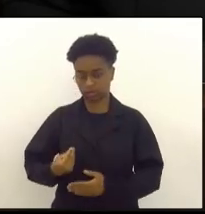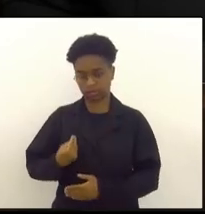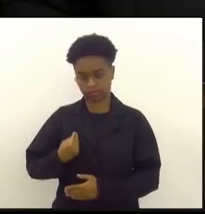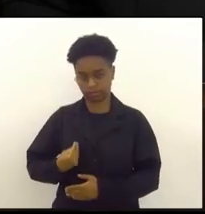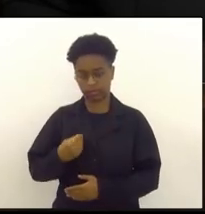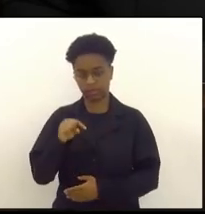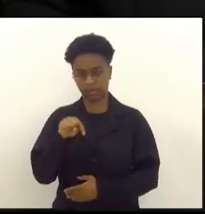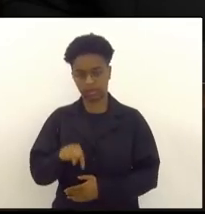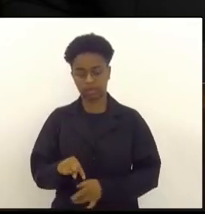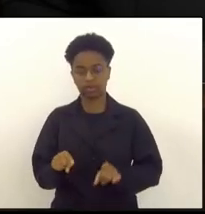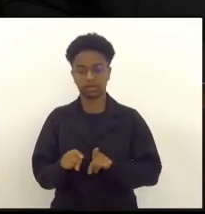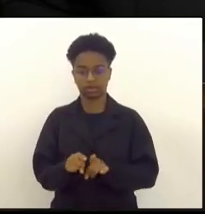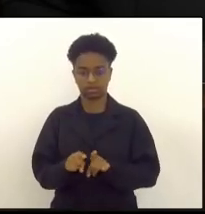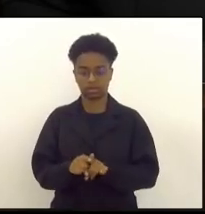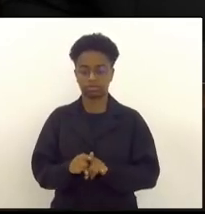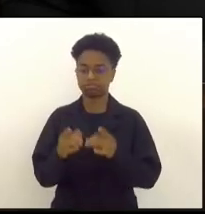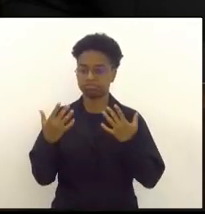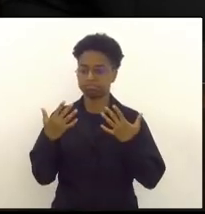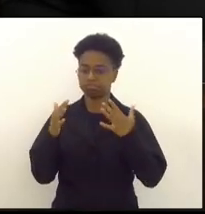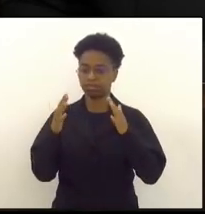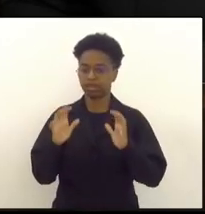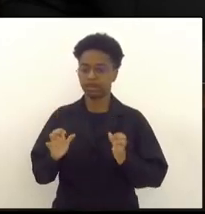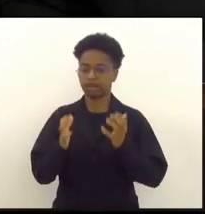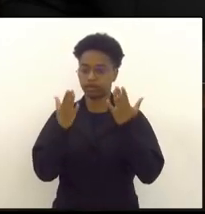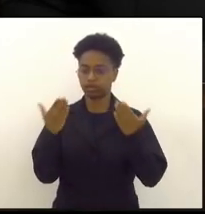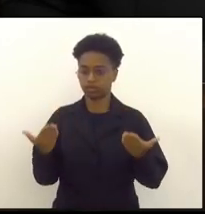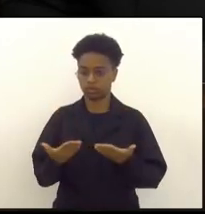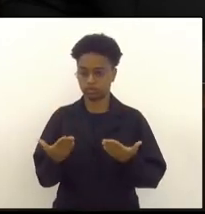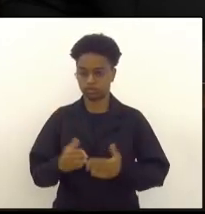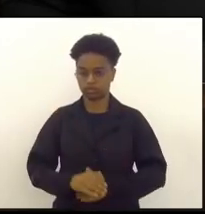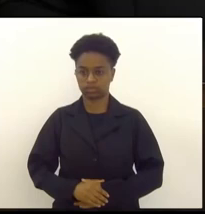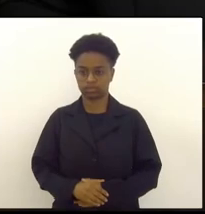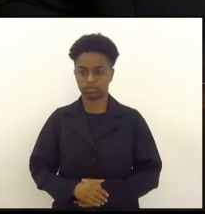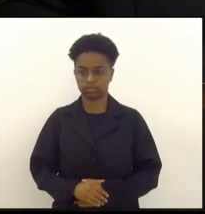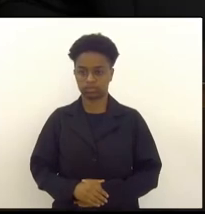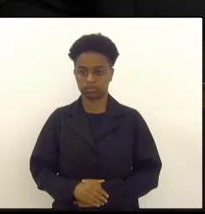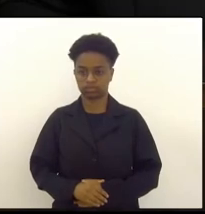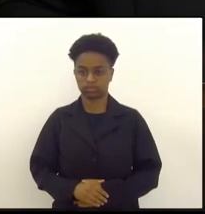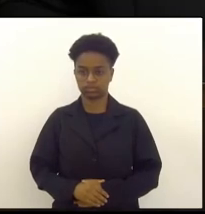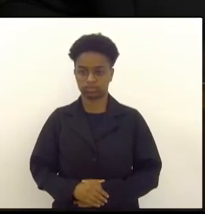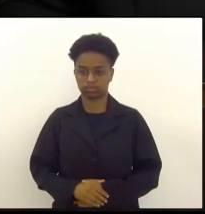que abrilhanta muito esse evento nosso aqui. Eu,